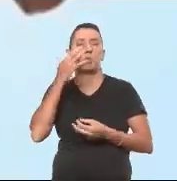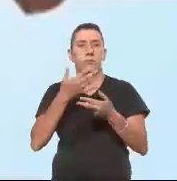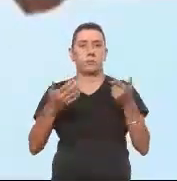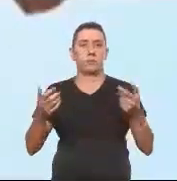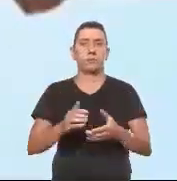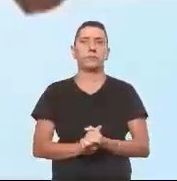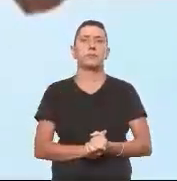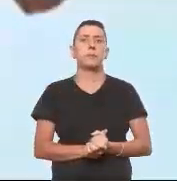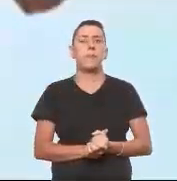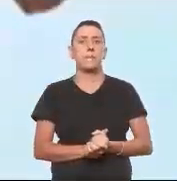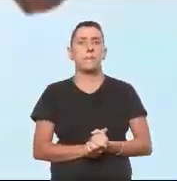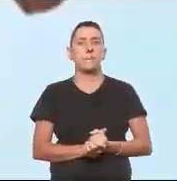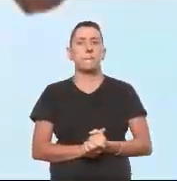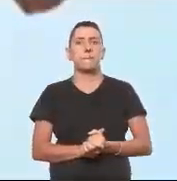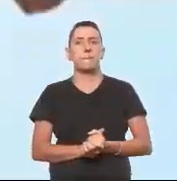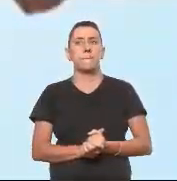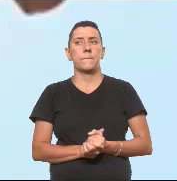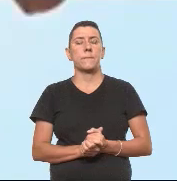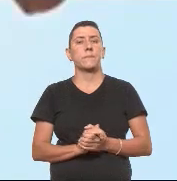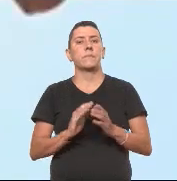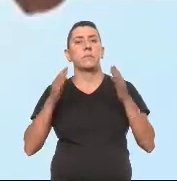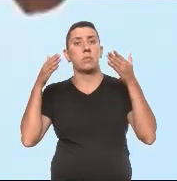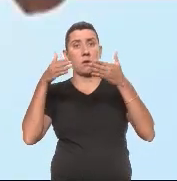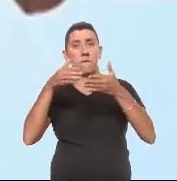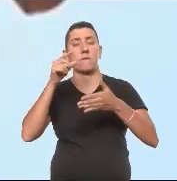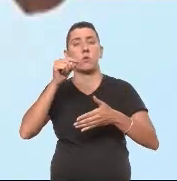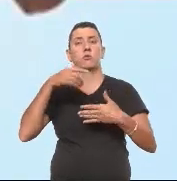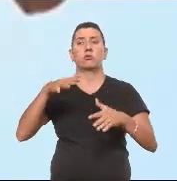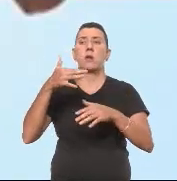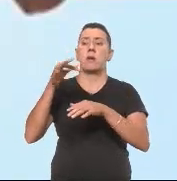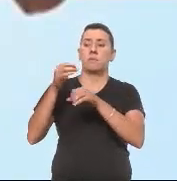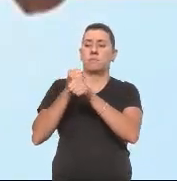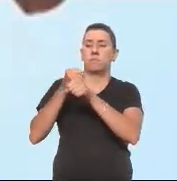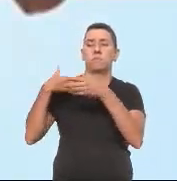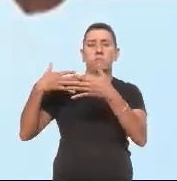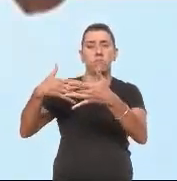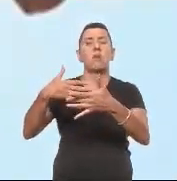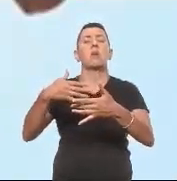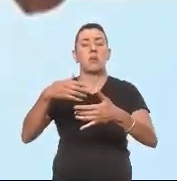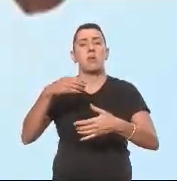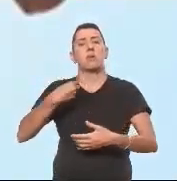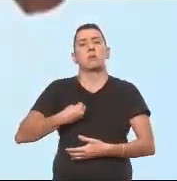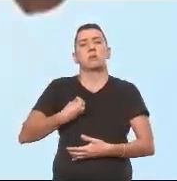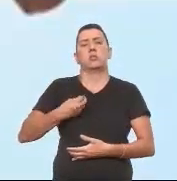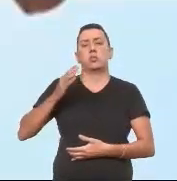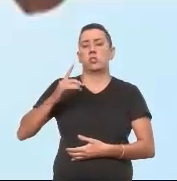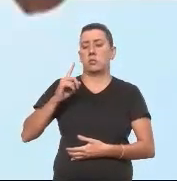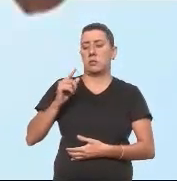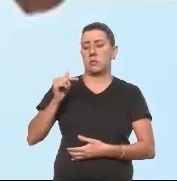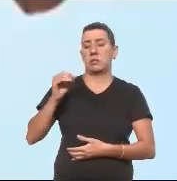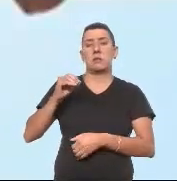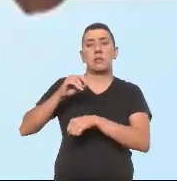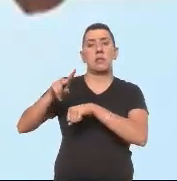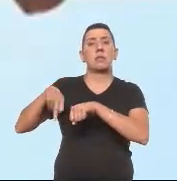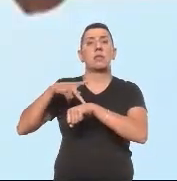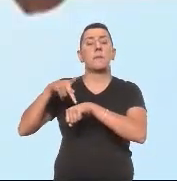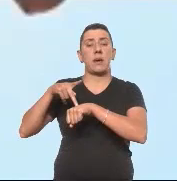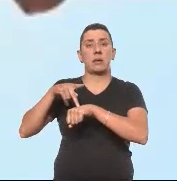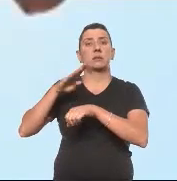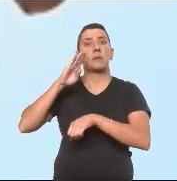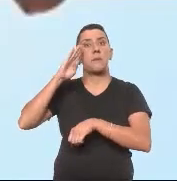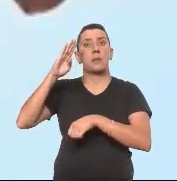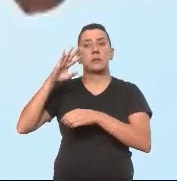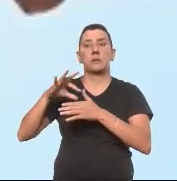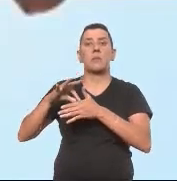mundo são ao longo de décadas igual e está presente em mais de 170 países e é líder